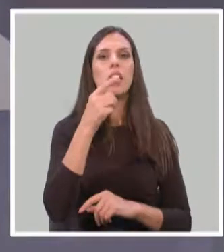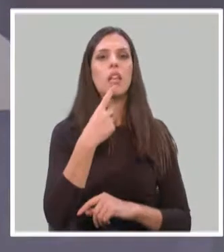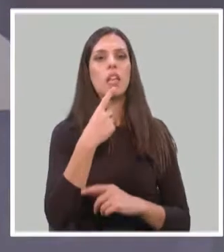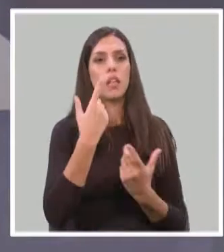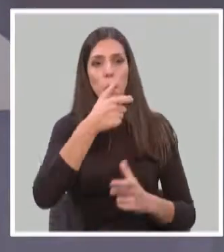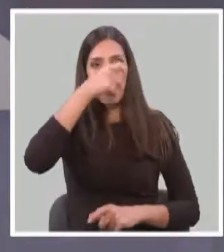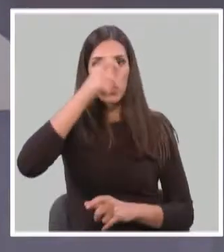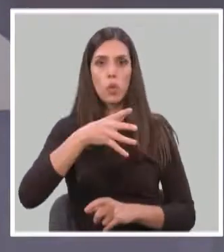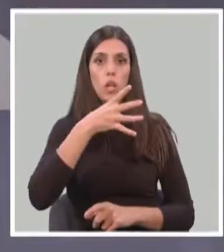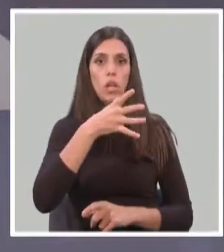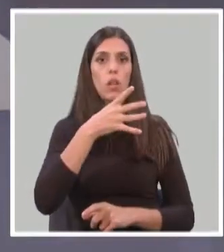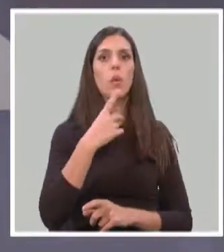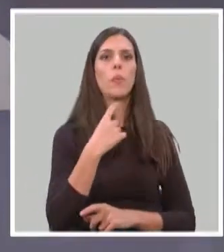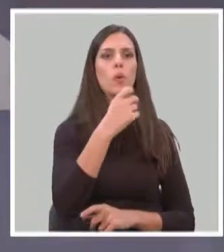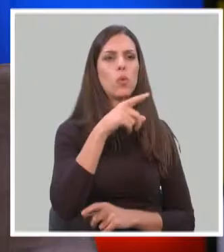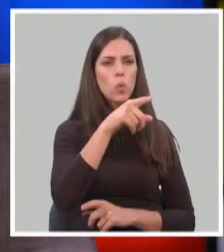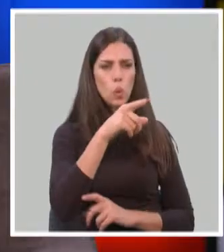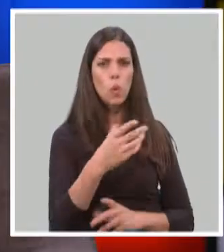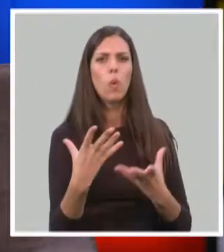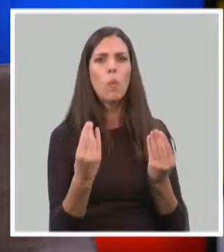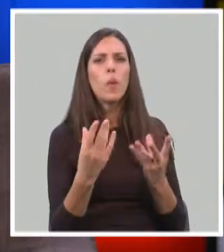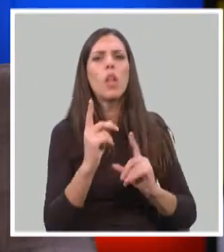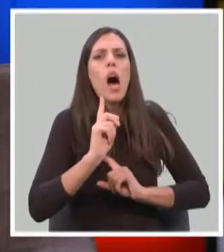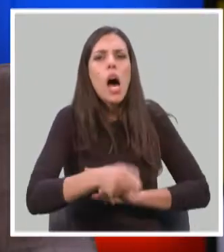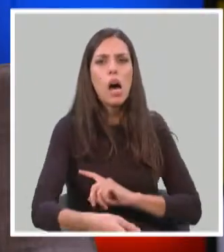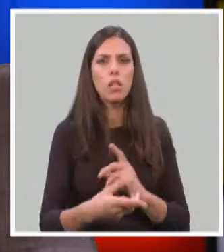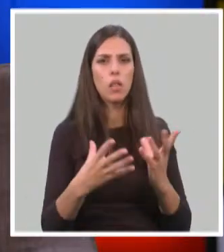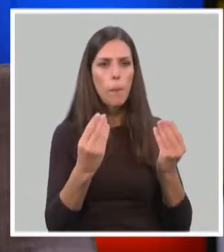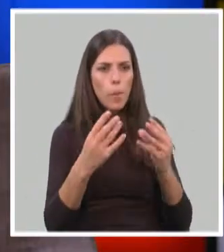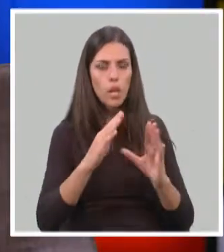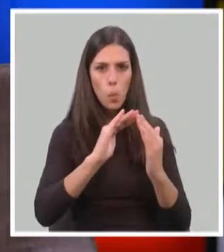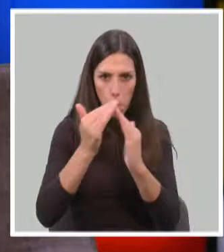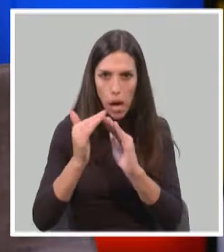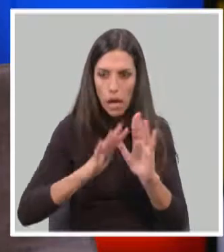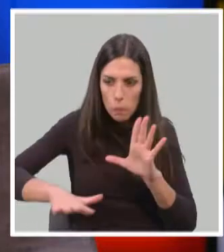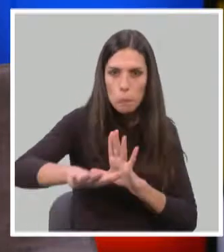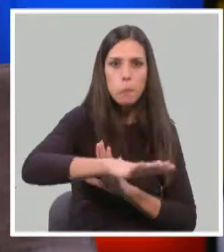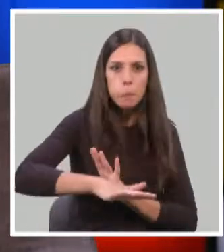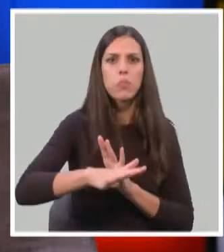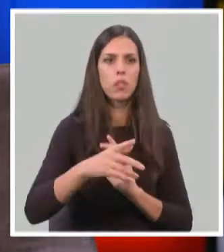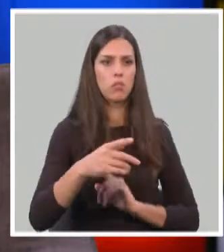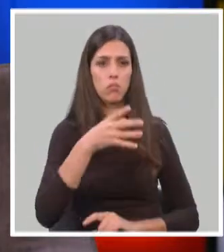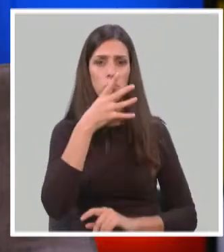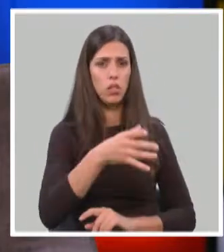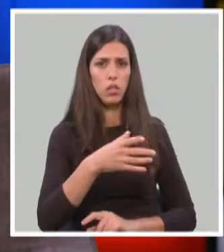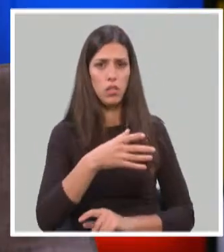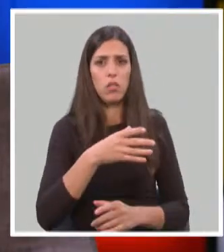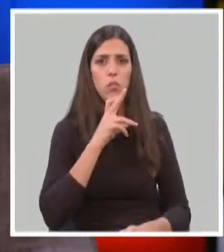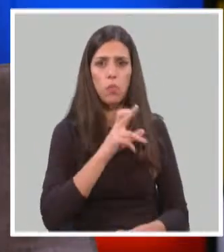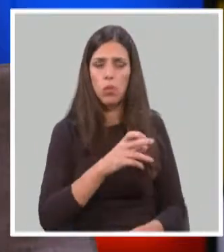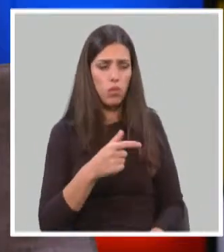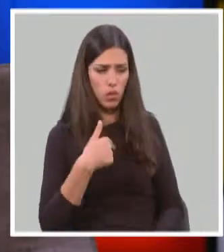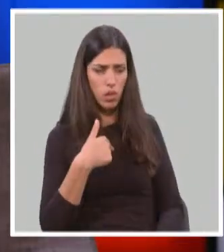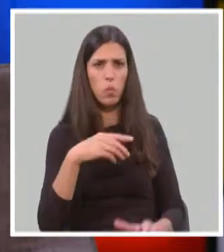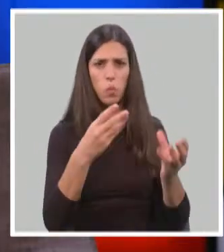que ele tem medo, se ele tem medo de Brooklyn. E ele diz, não tenho medo nenhum de Brooklyn, eu tenho medo é de, sei